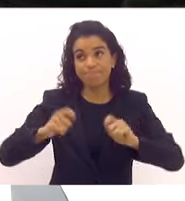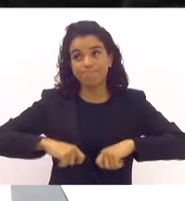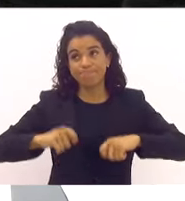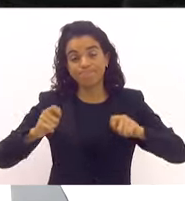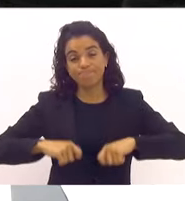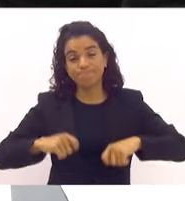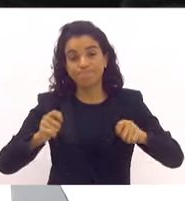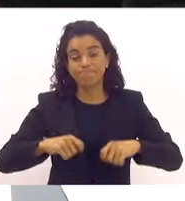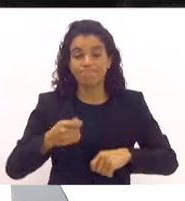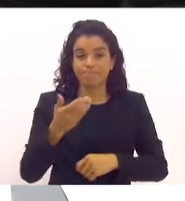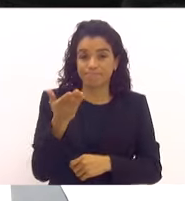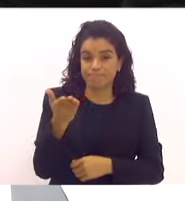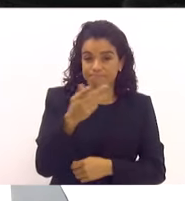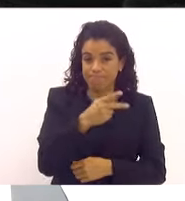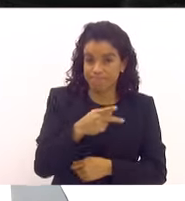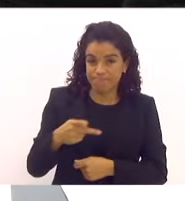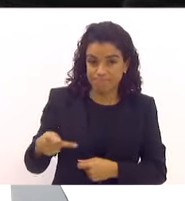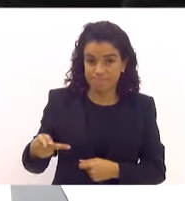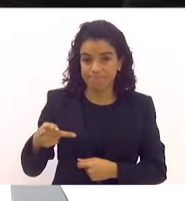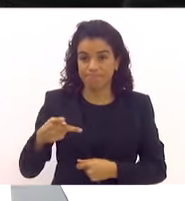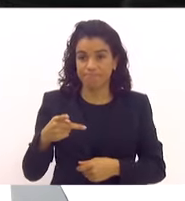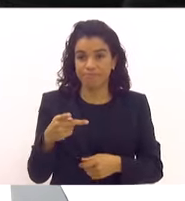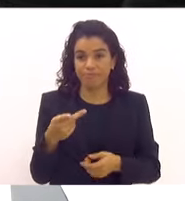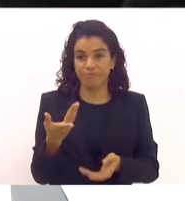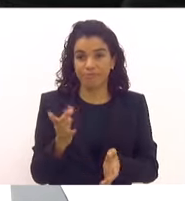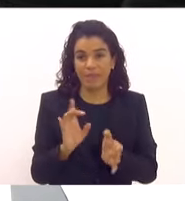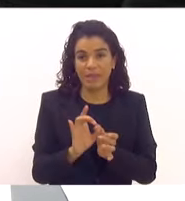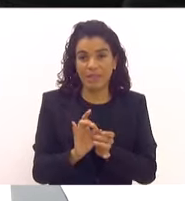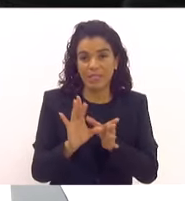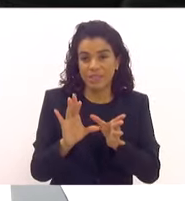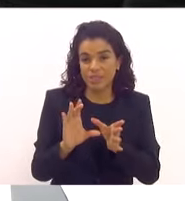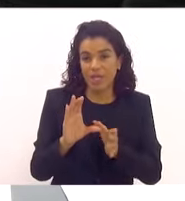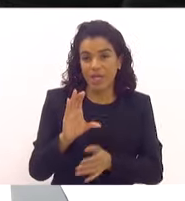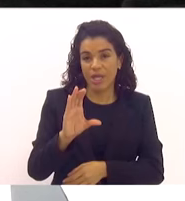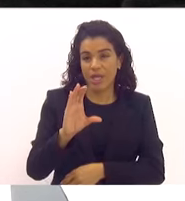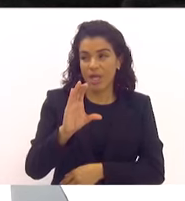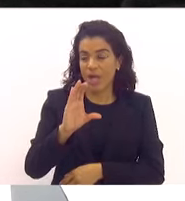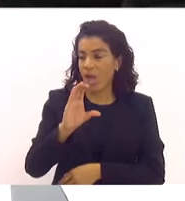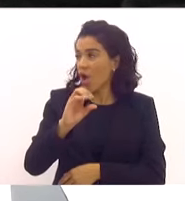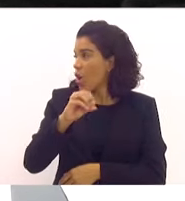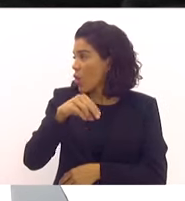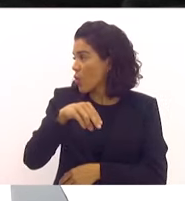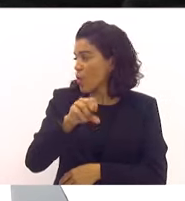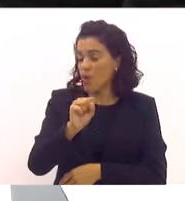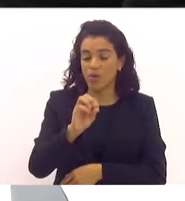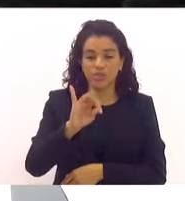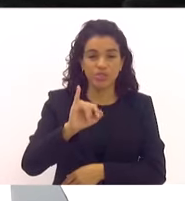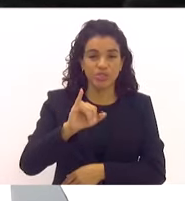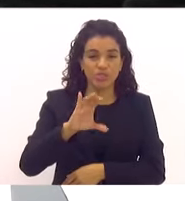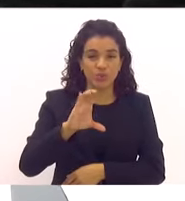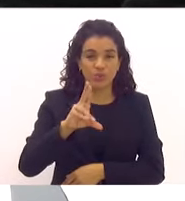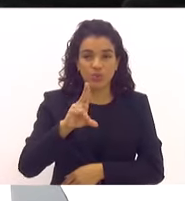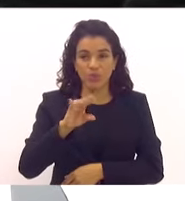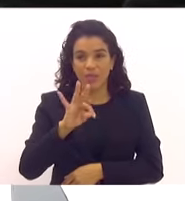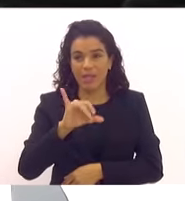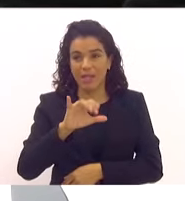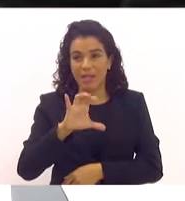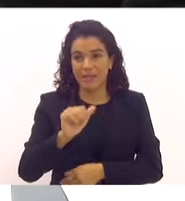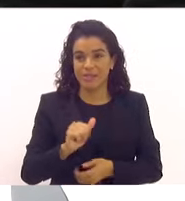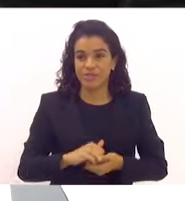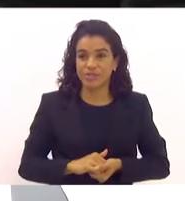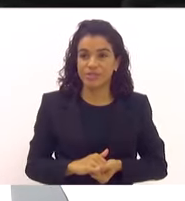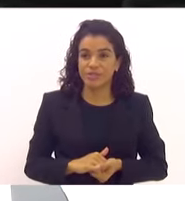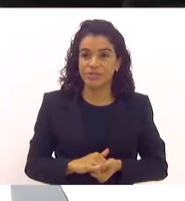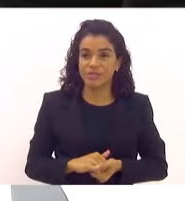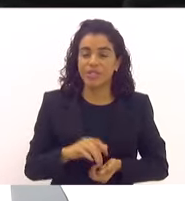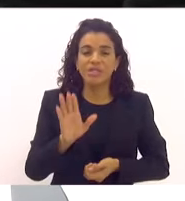é que Vossa Excelência, a gente deixava aqui a constitucionalidade, mas fazer uma consulta à Fazenda... diligência?